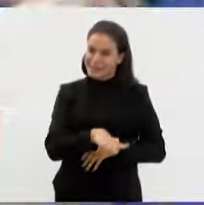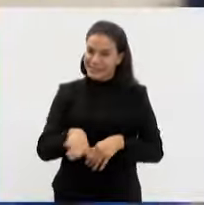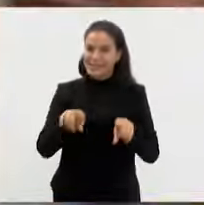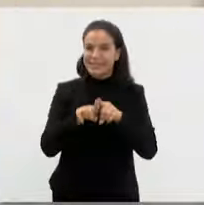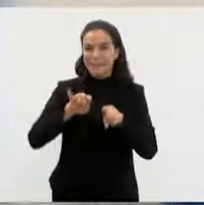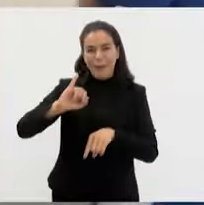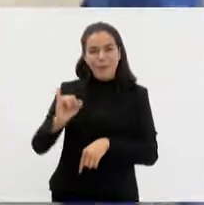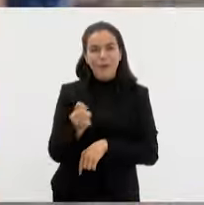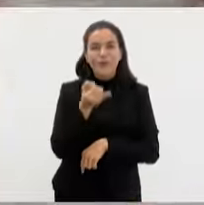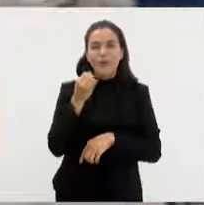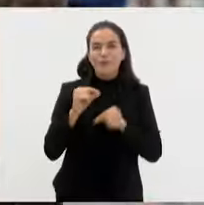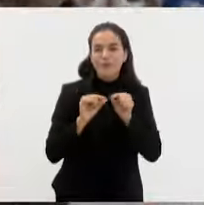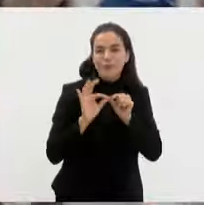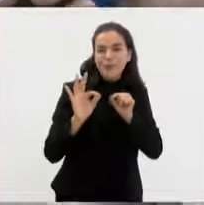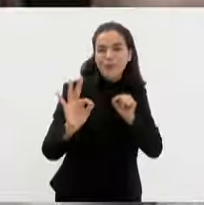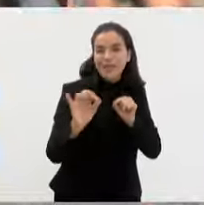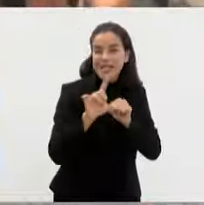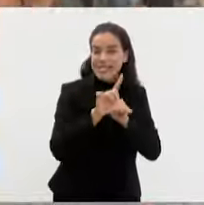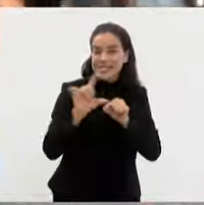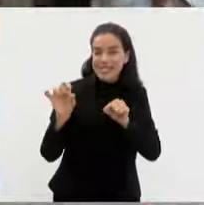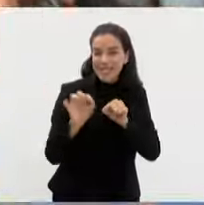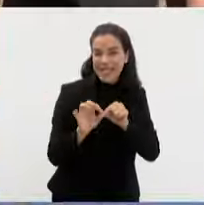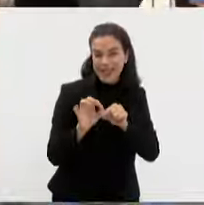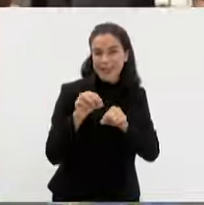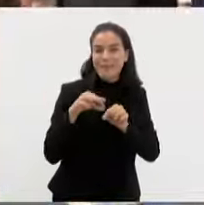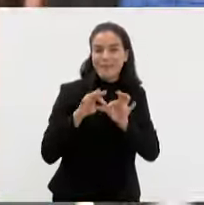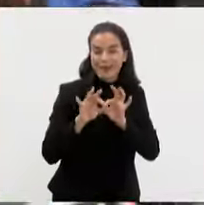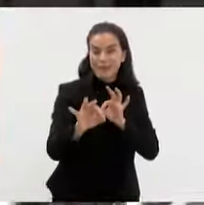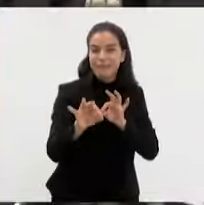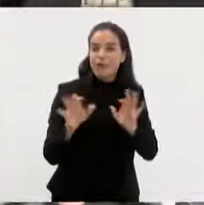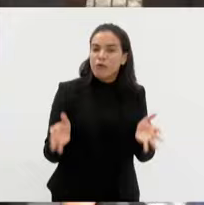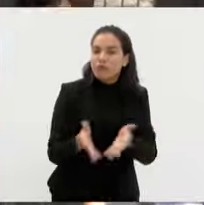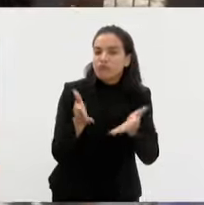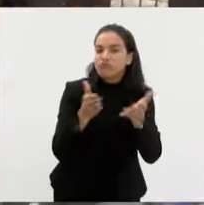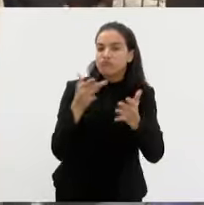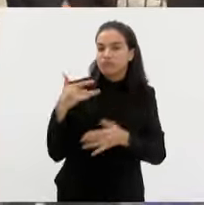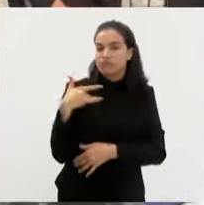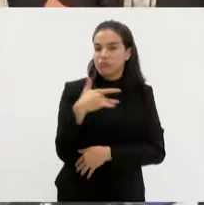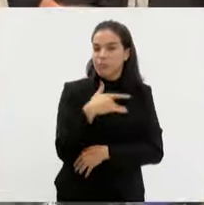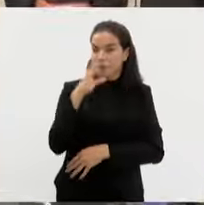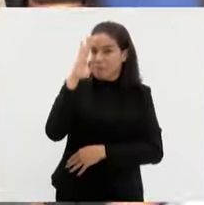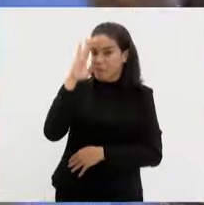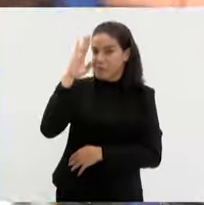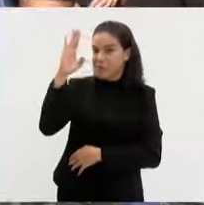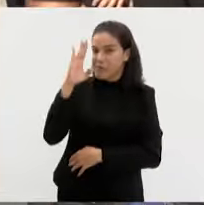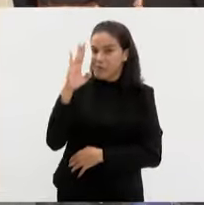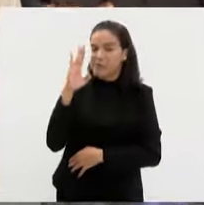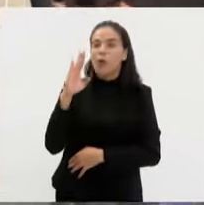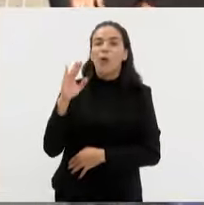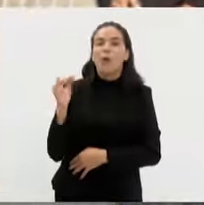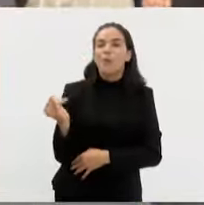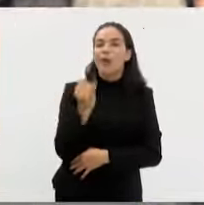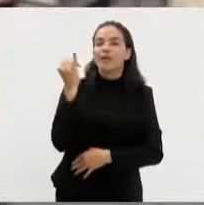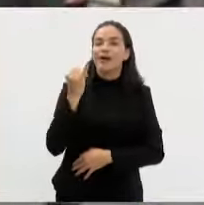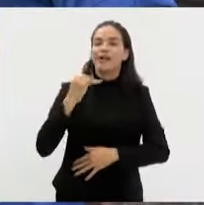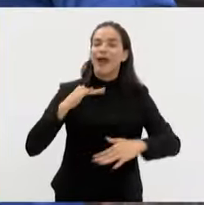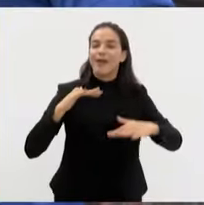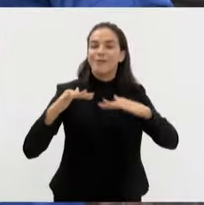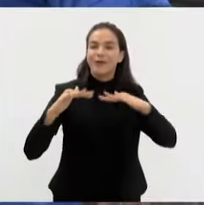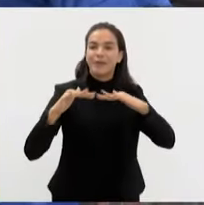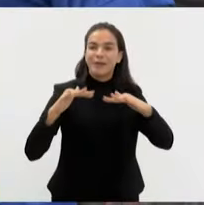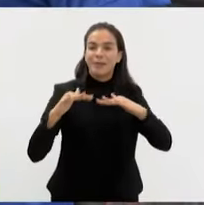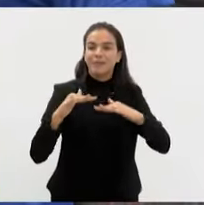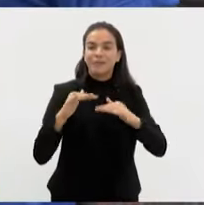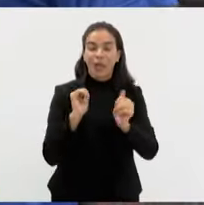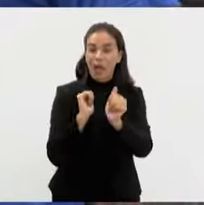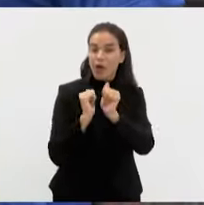uma corridinha de 100 metros. A promoção da saúde foi o foco principal. O que valia era se movimentar. A